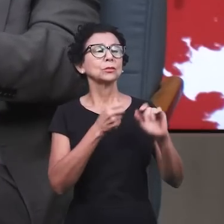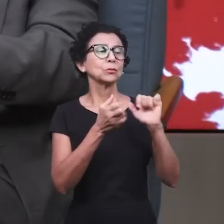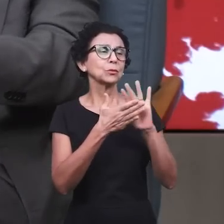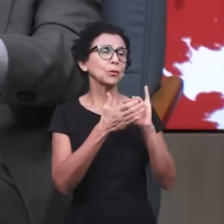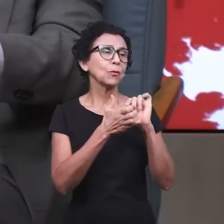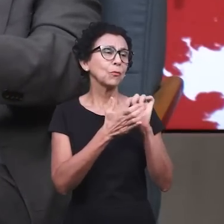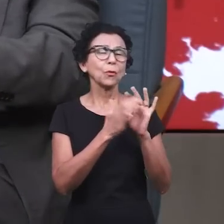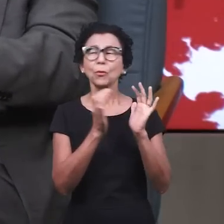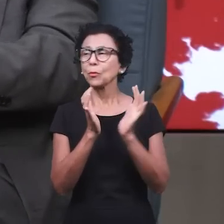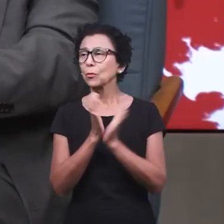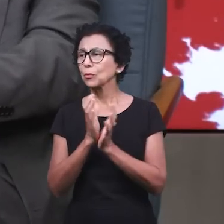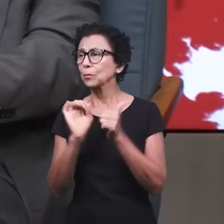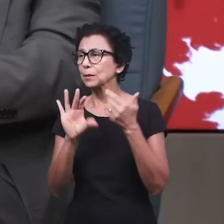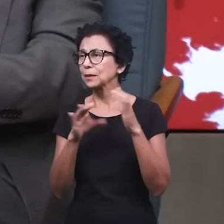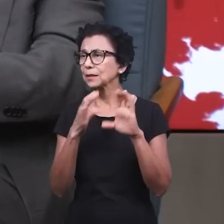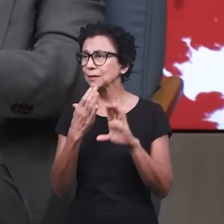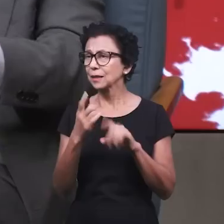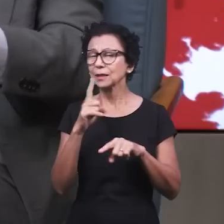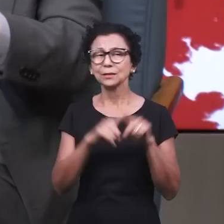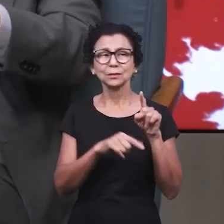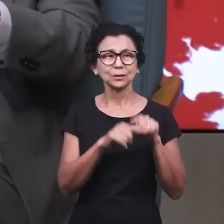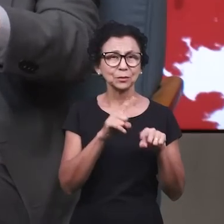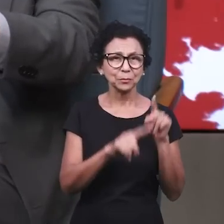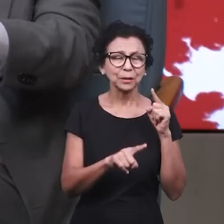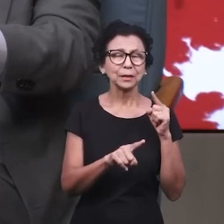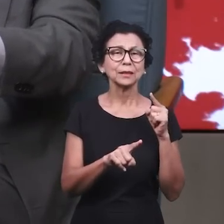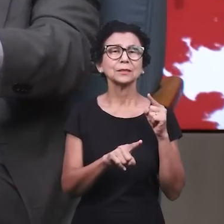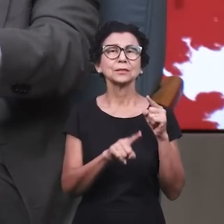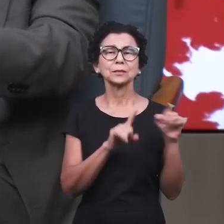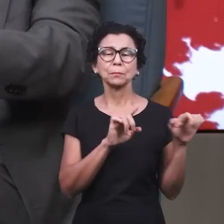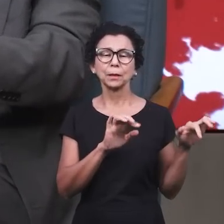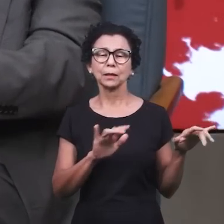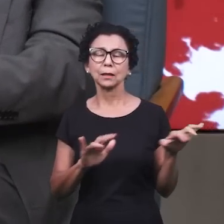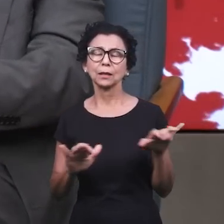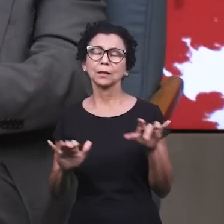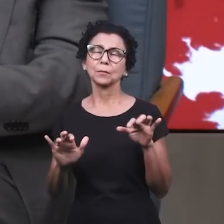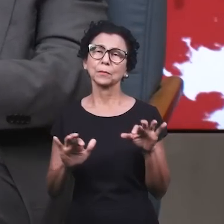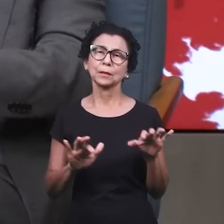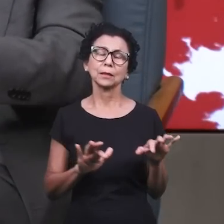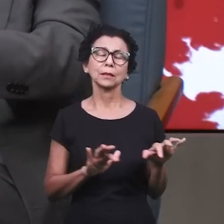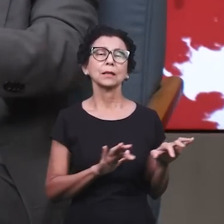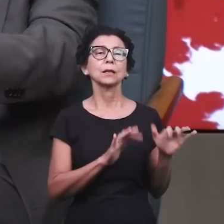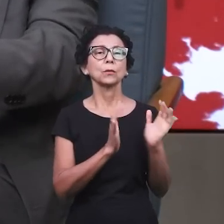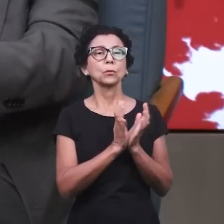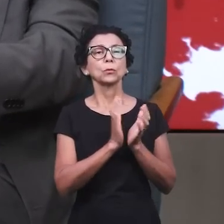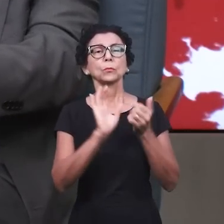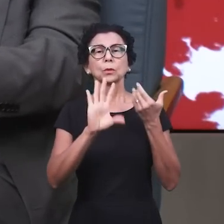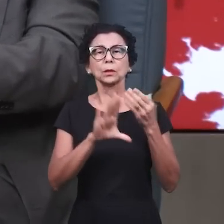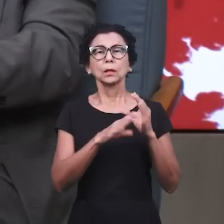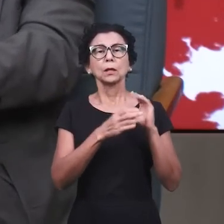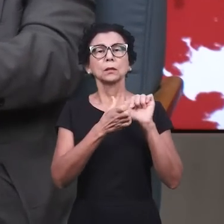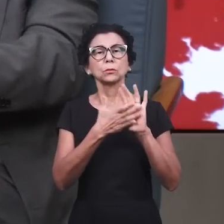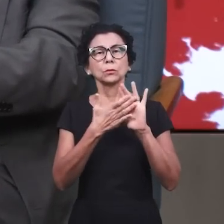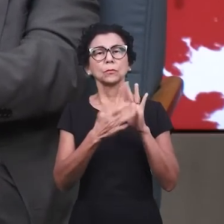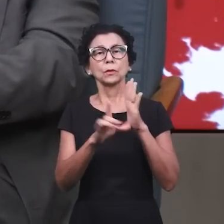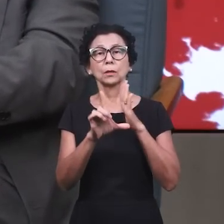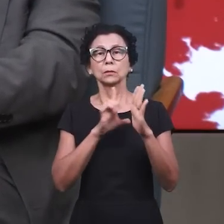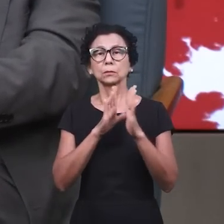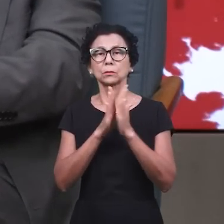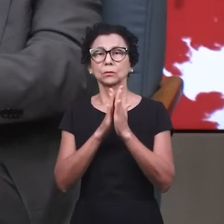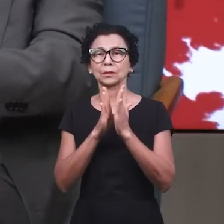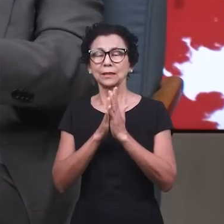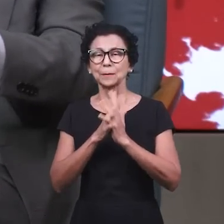que os instrumentos tocassem um louvor. E o instrumento toca, é cantado um louvor antes da